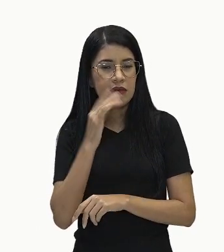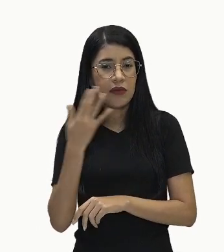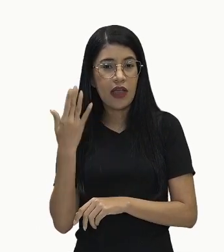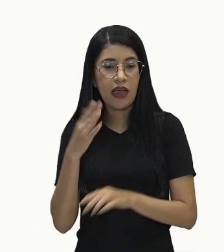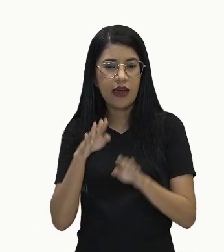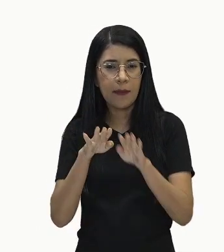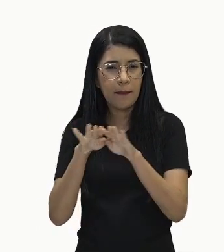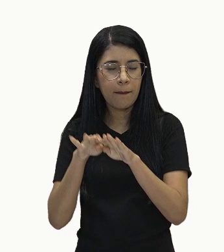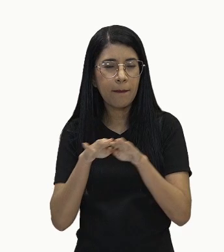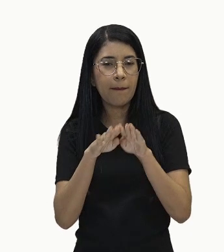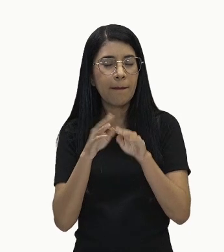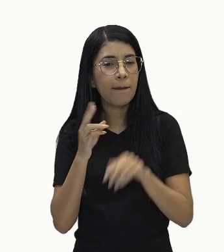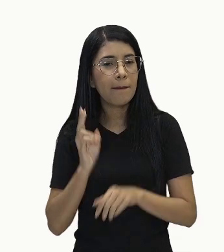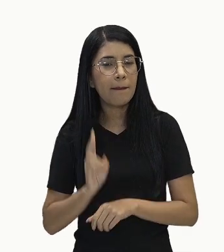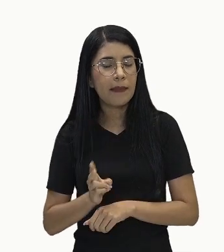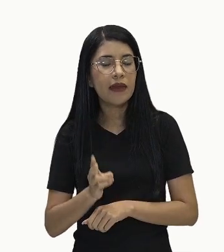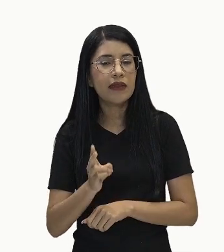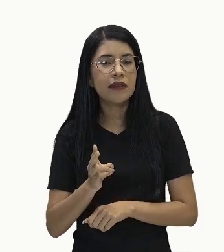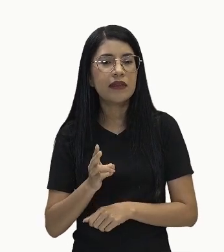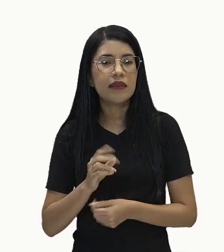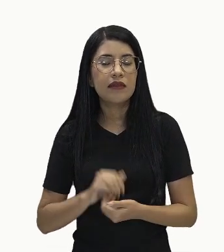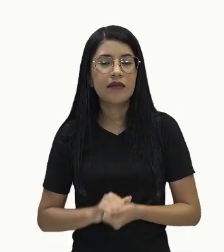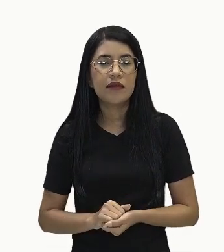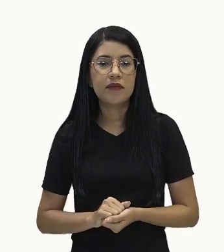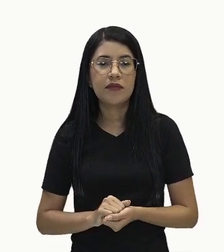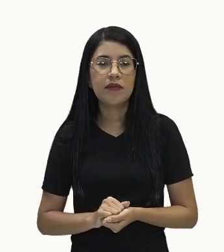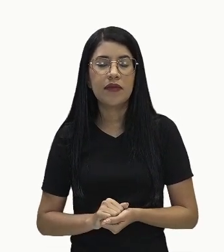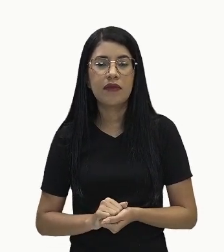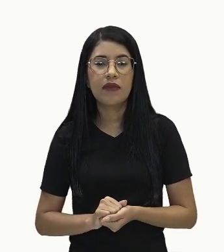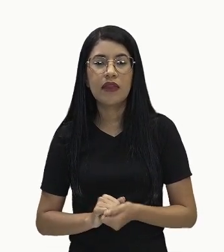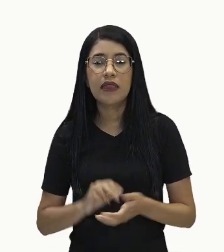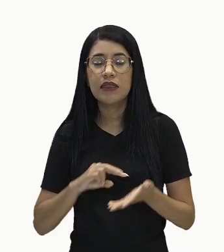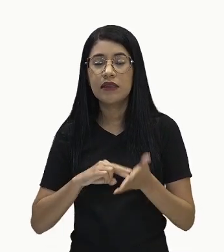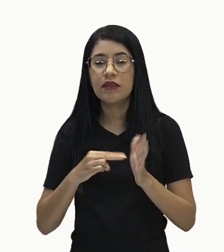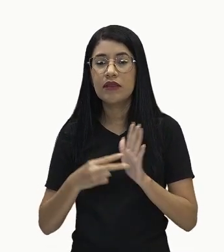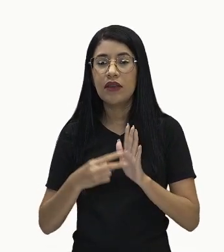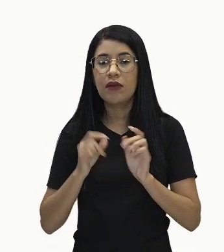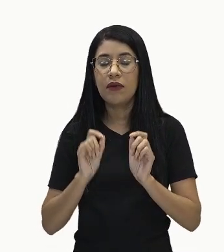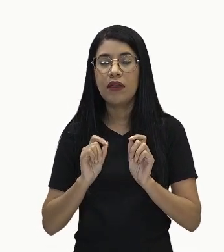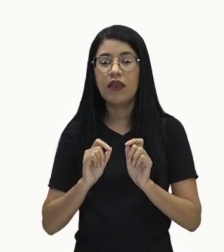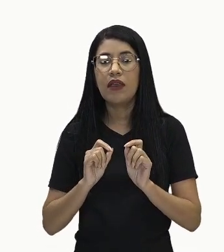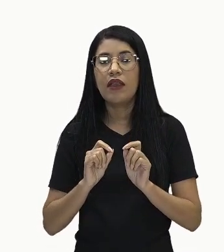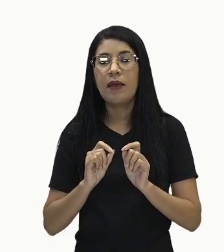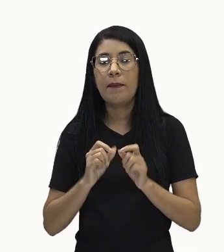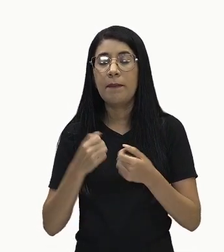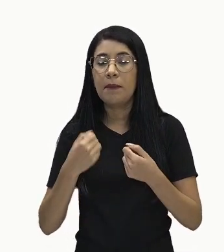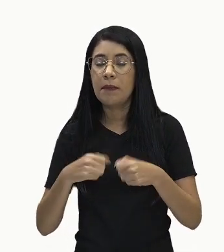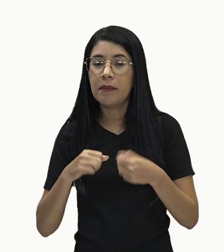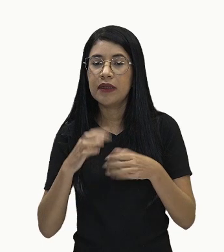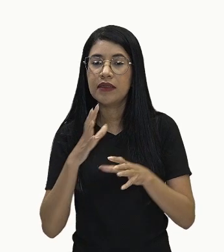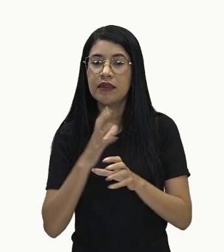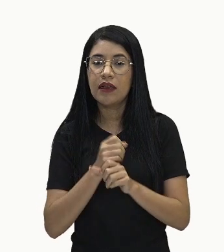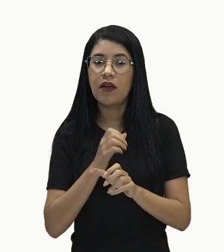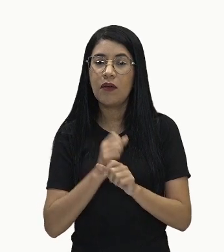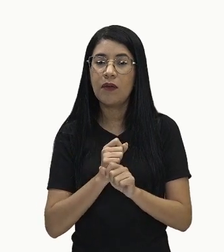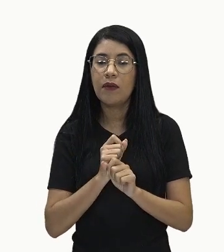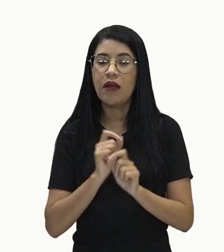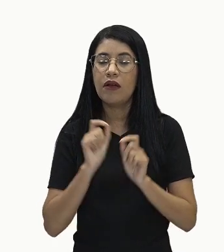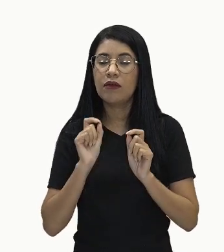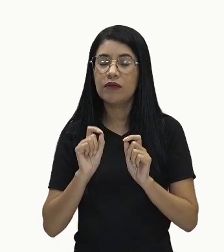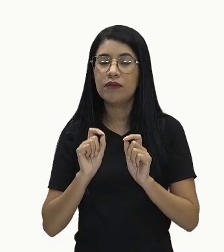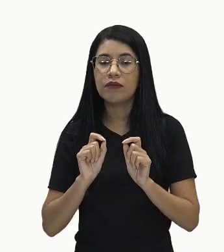você se depara com essa situação, regularidade, né? Mais